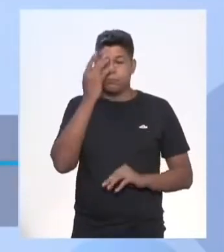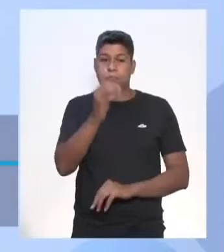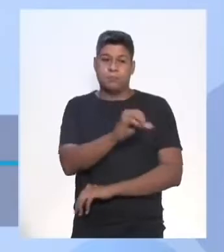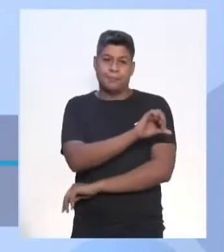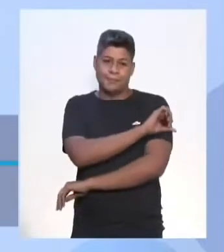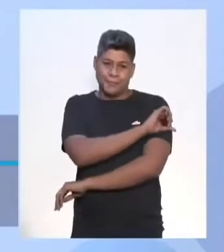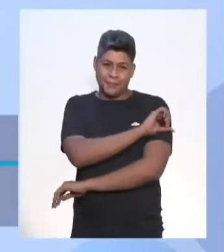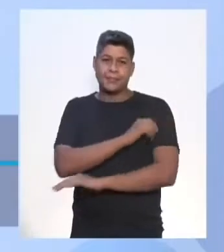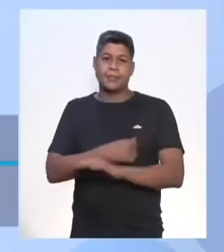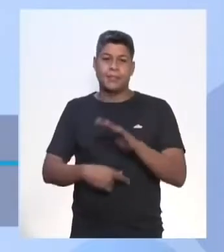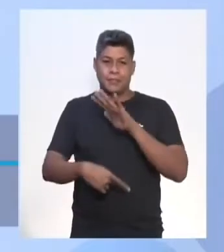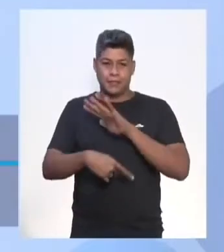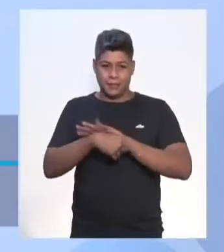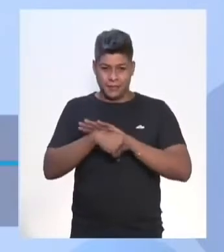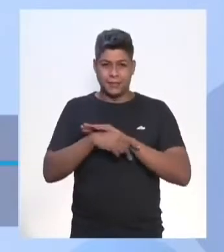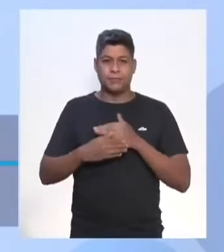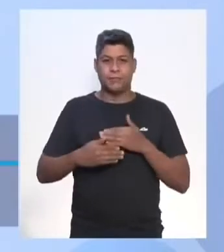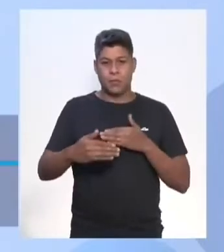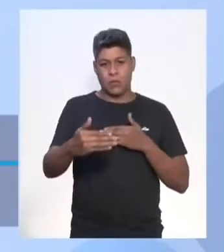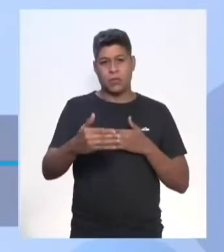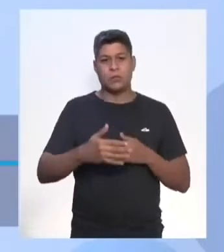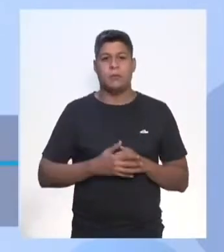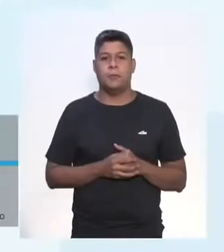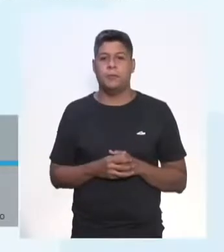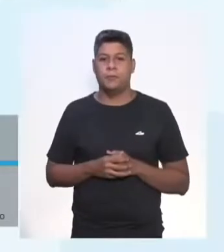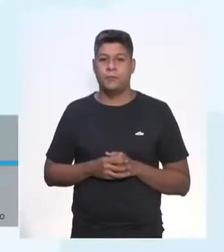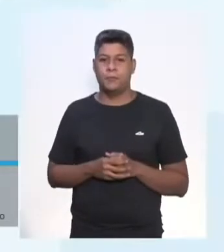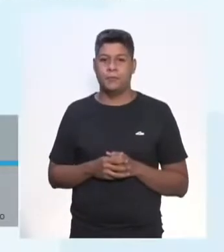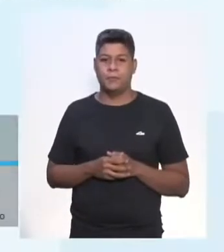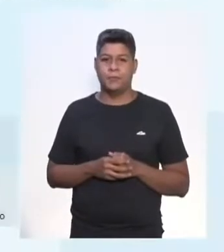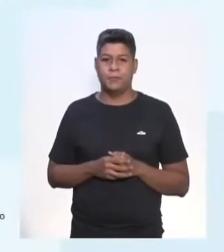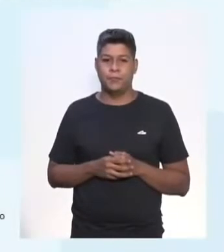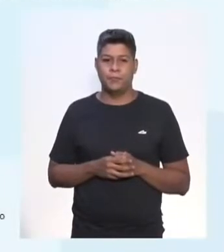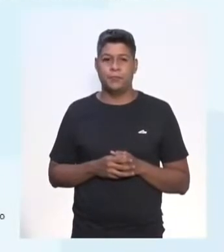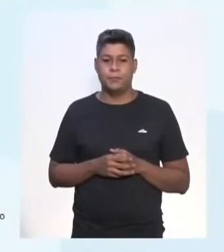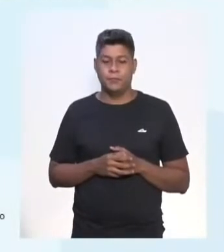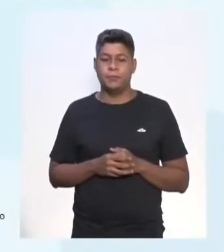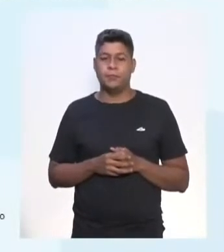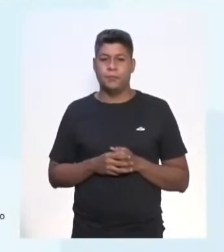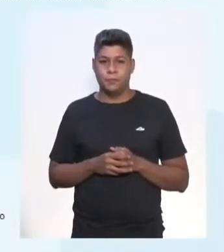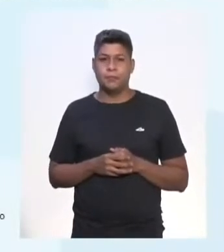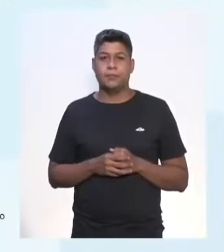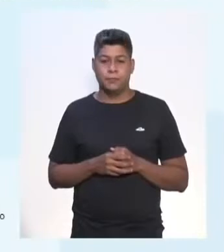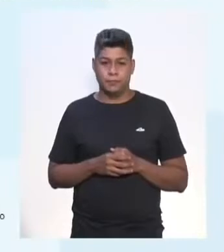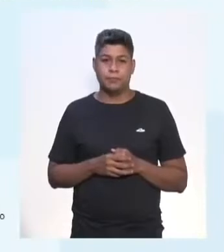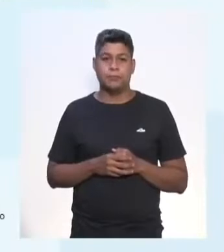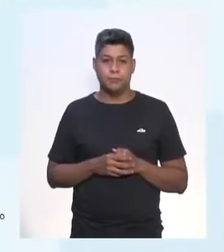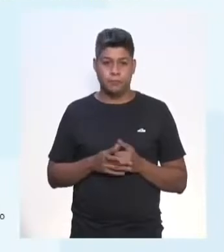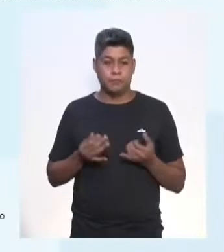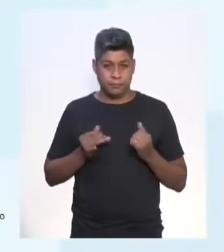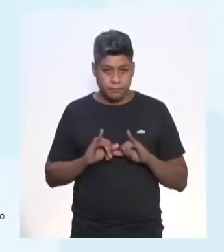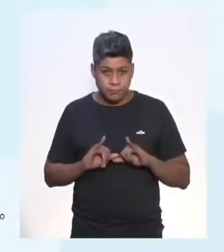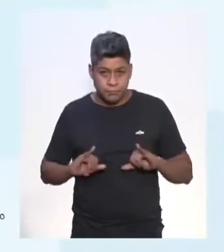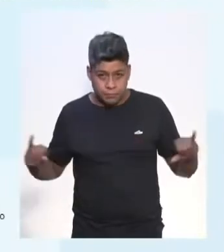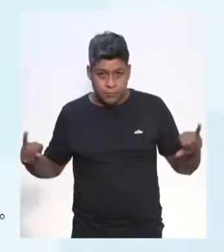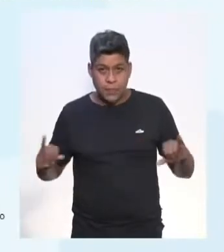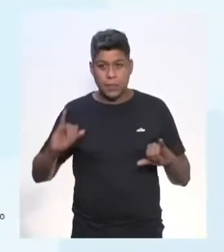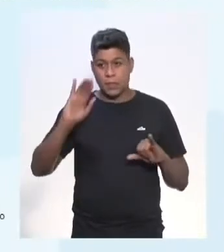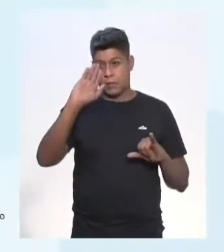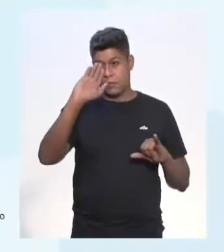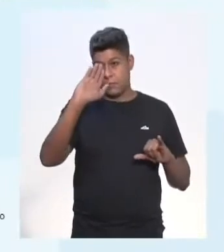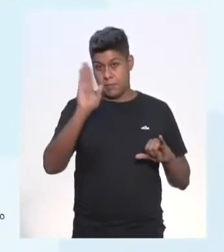ano através da próxima tela. A proclamação da República no